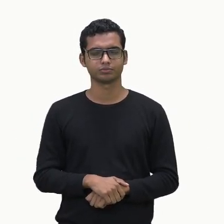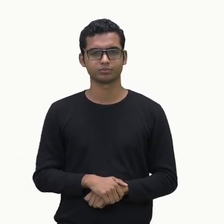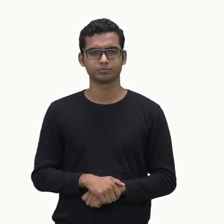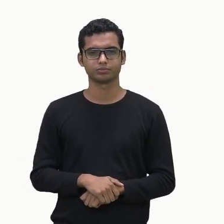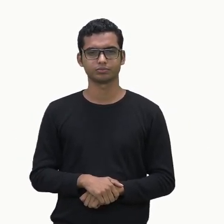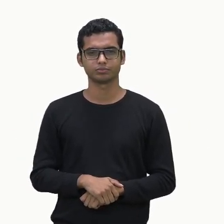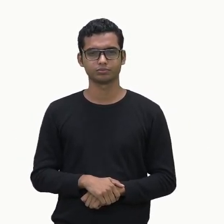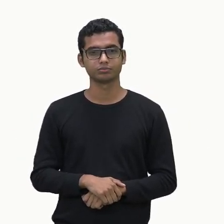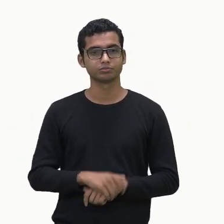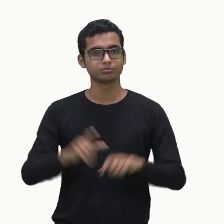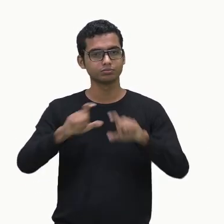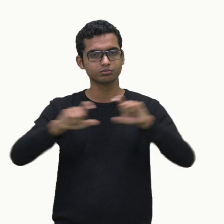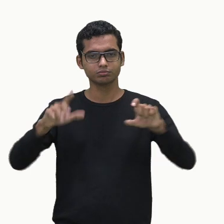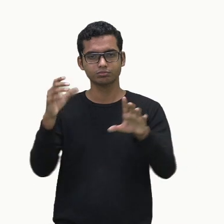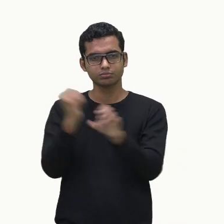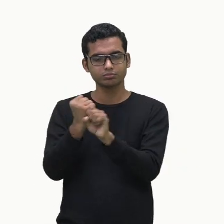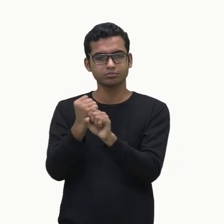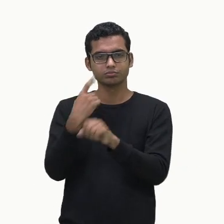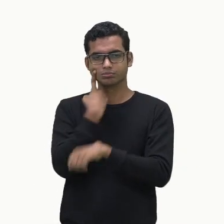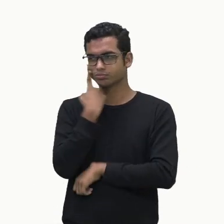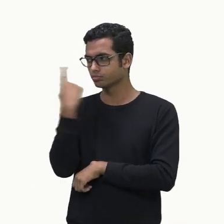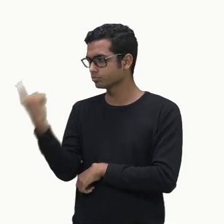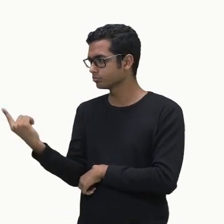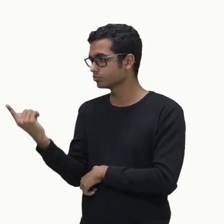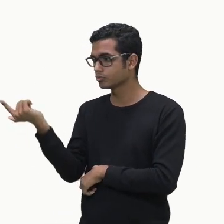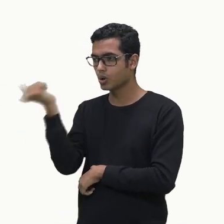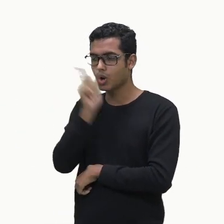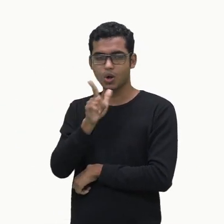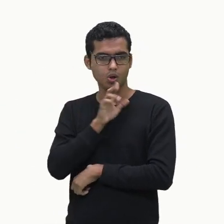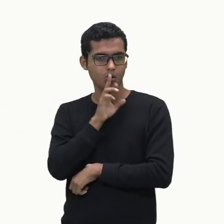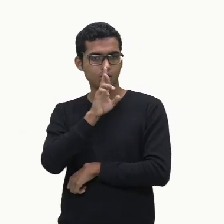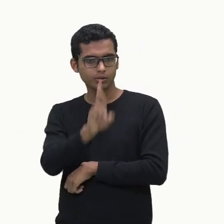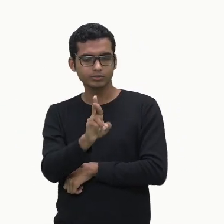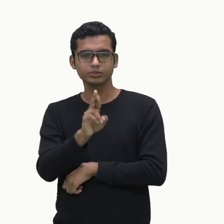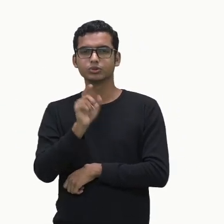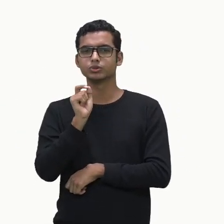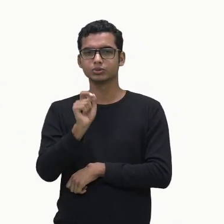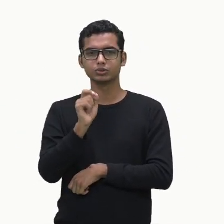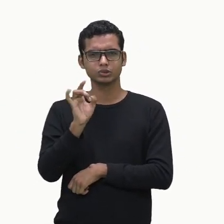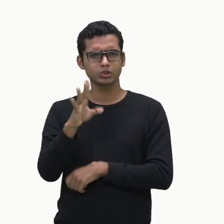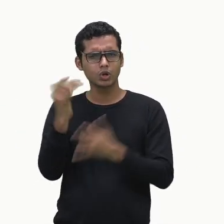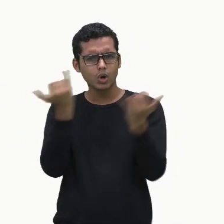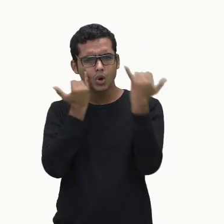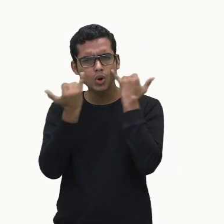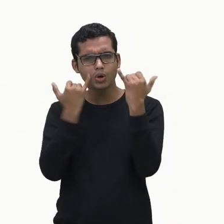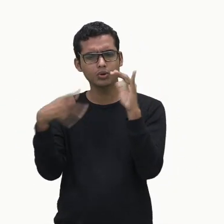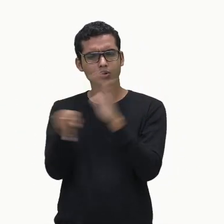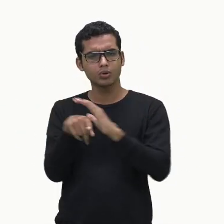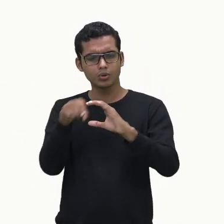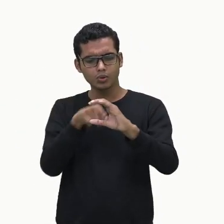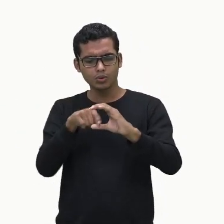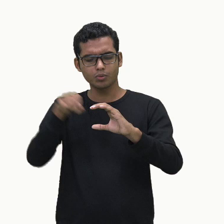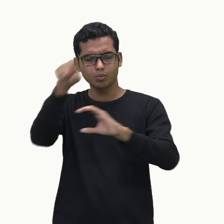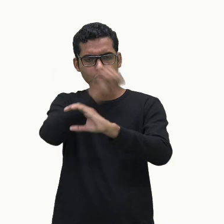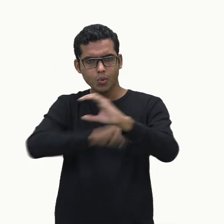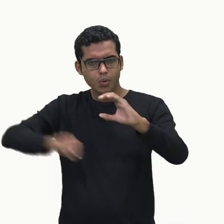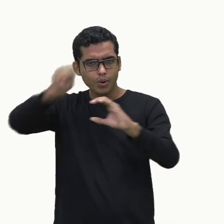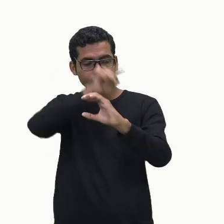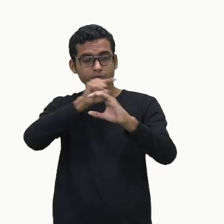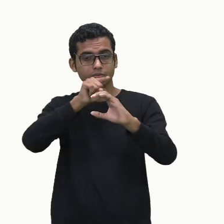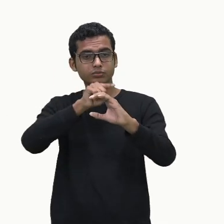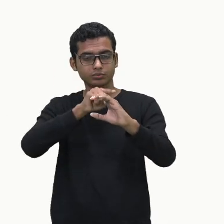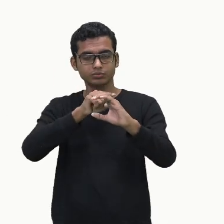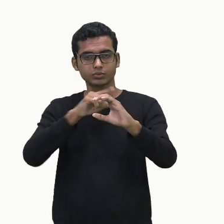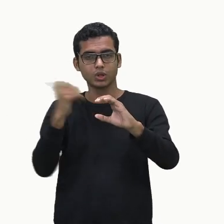o cálculo da coroa, né? A gente conseguiu apenas com as informações aí do raio, os raios, né,